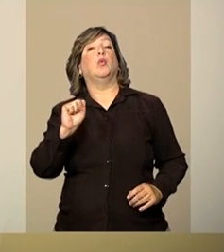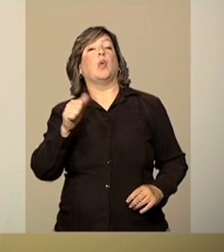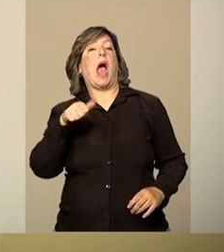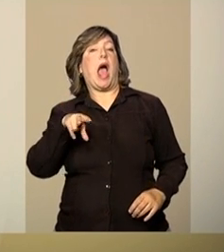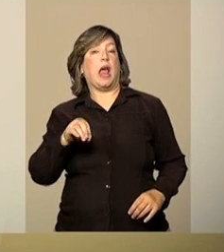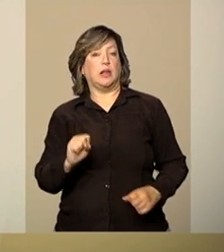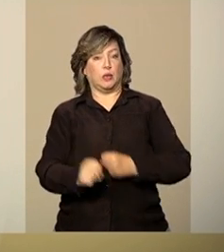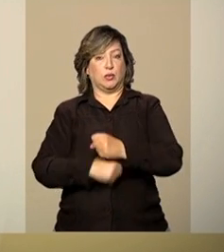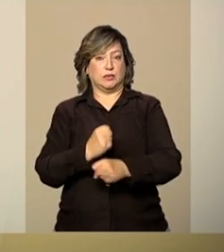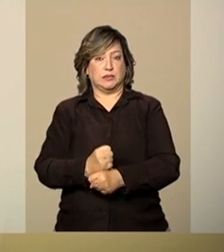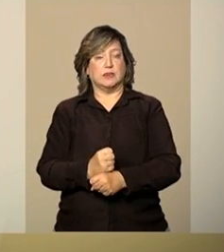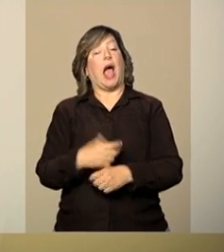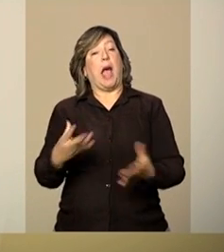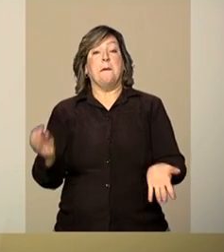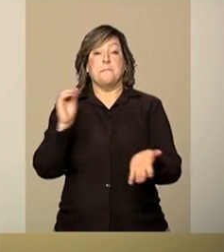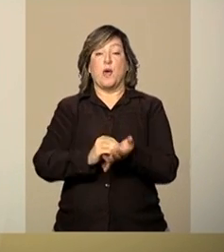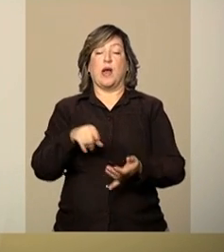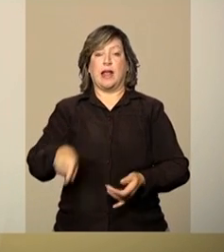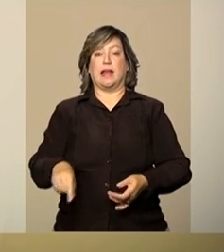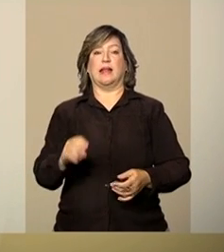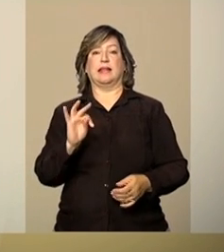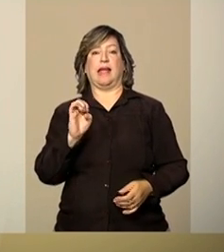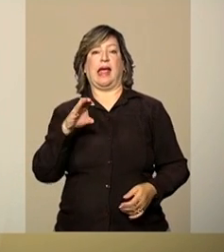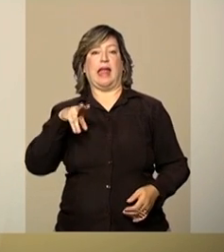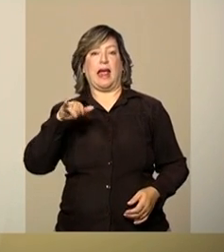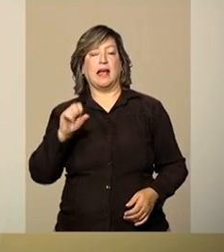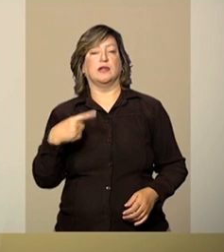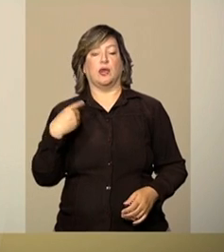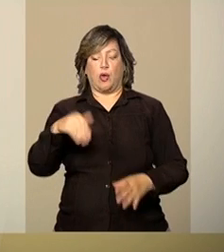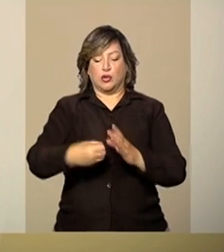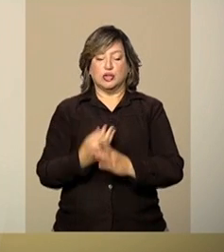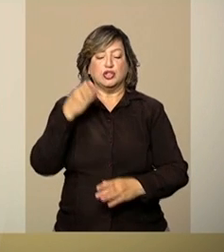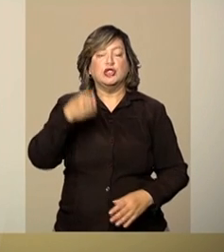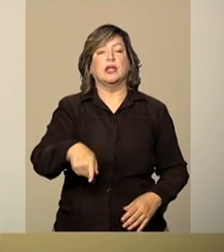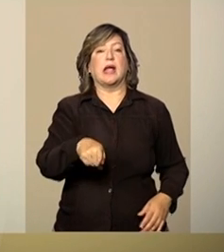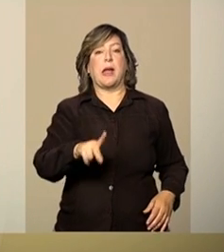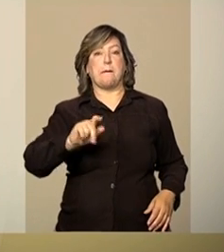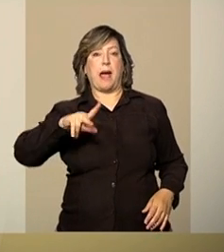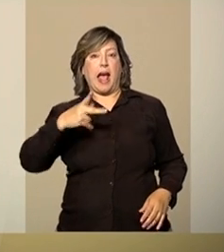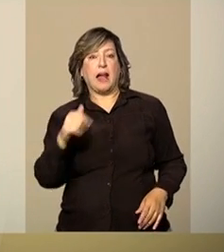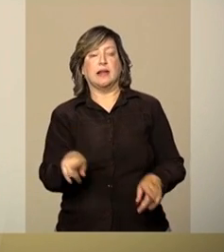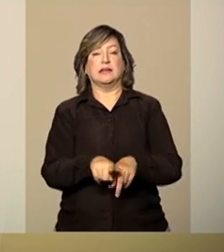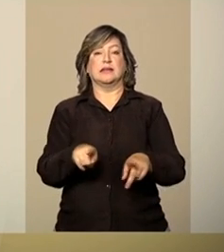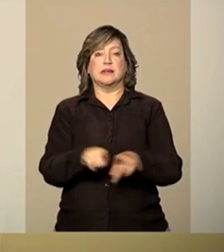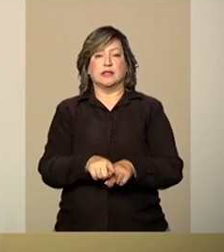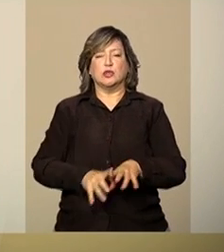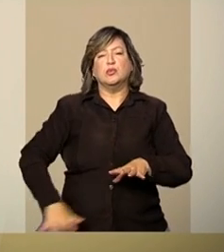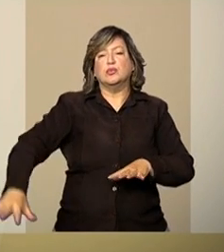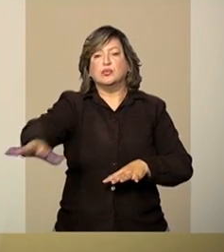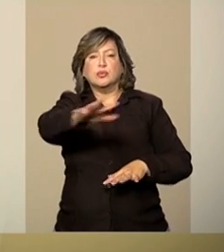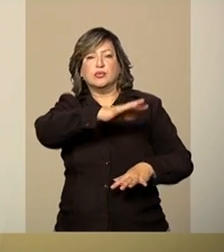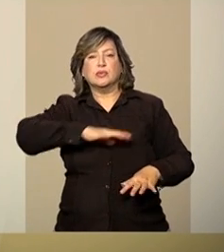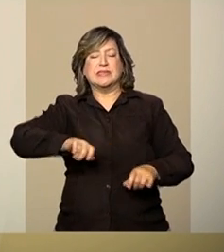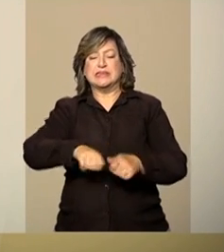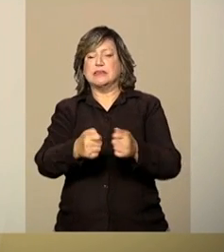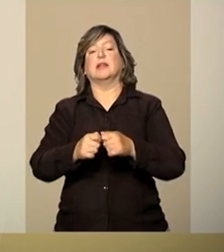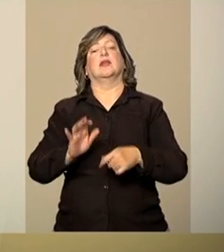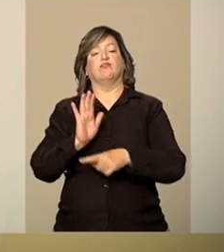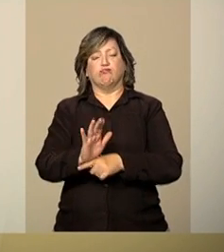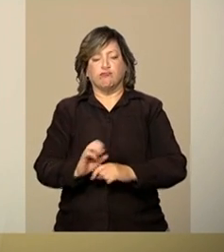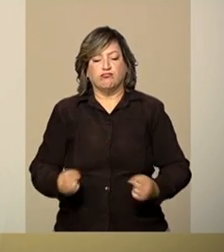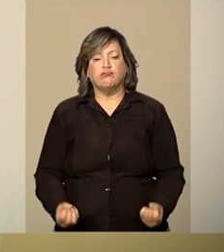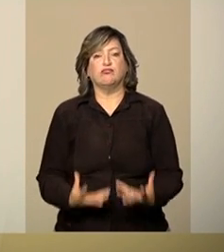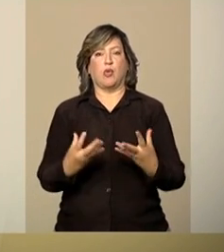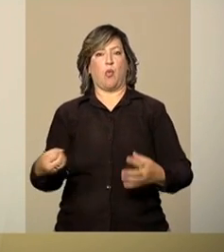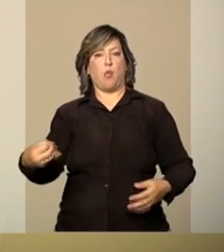e aí implantam técnicas como o plantio direto na palha a recuperação de pastagens degradadas a integração